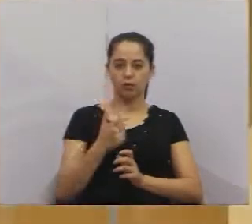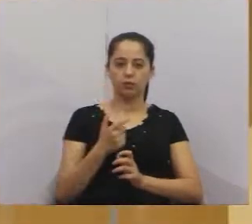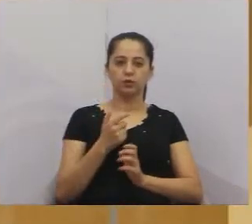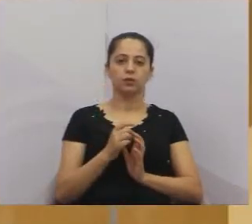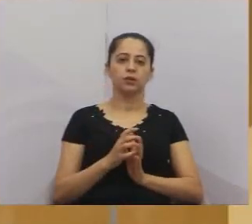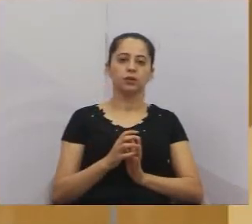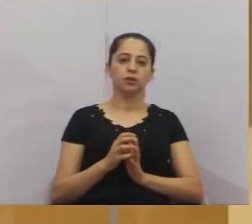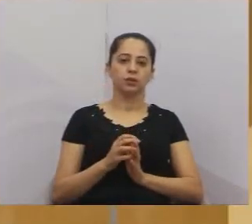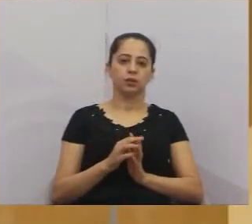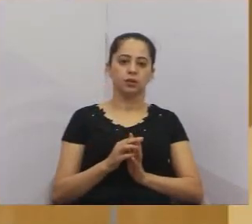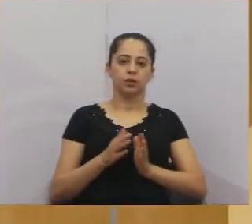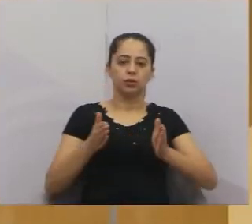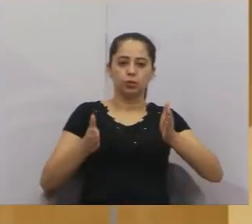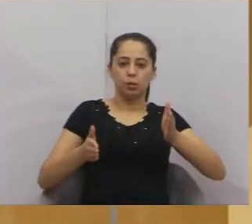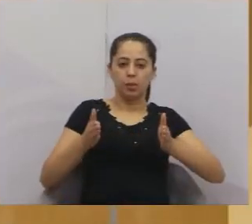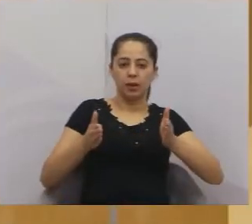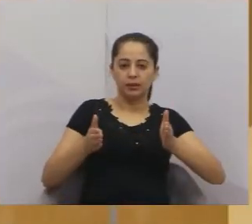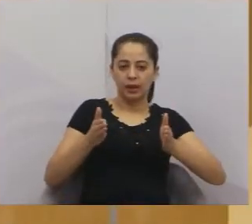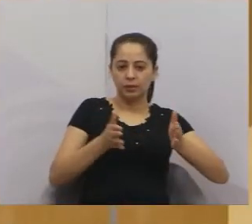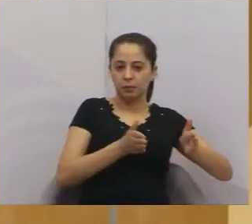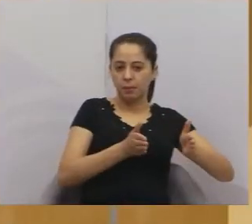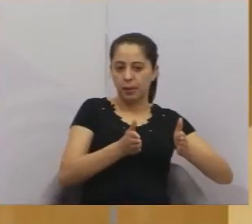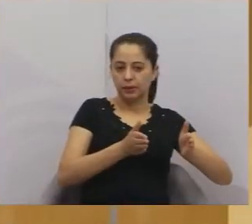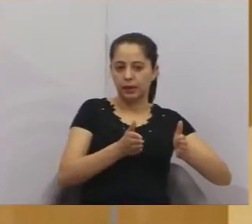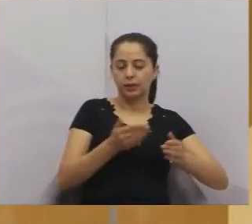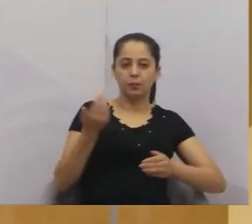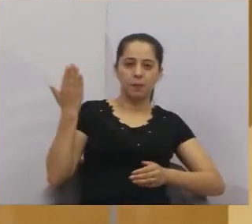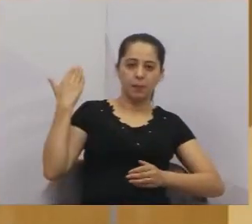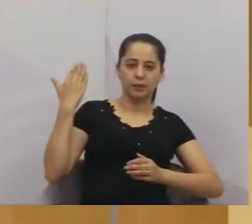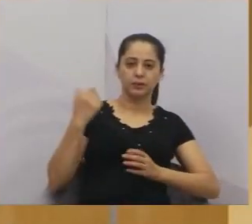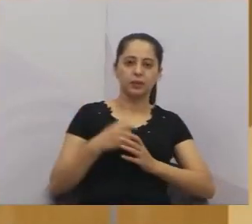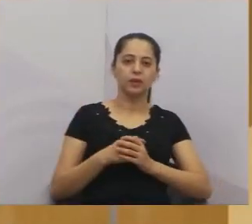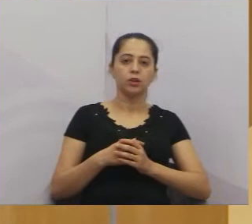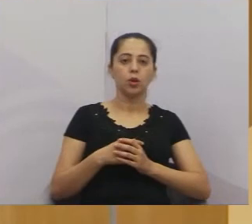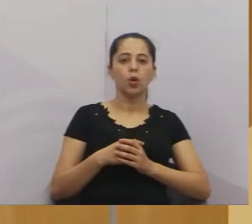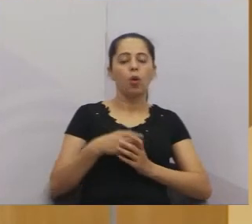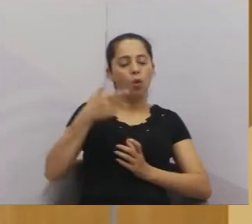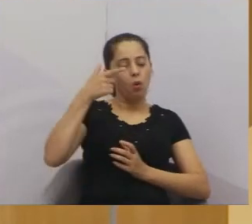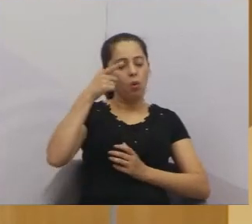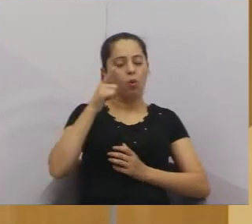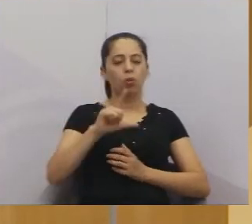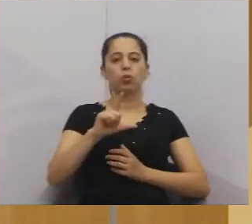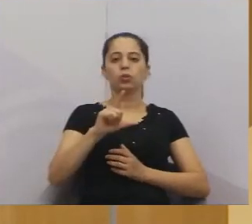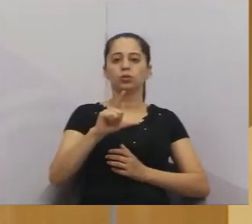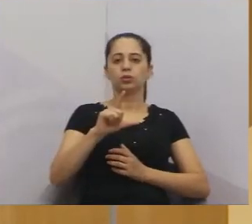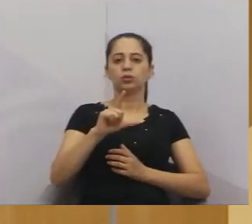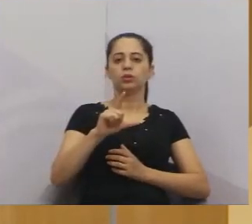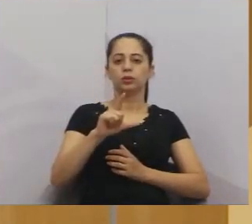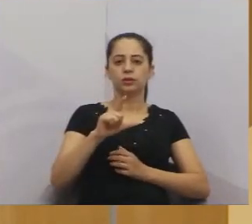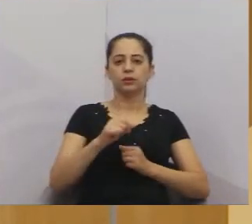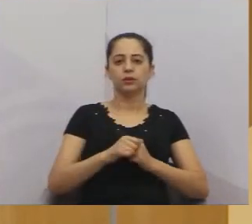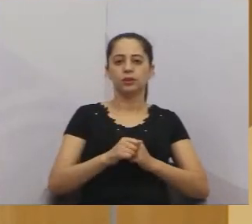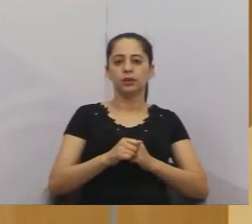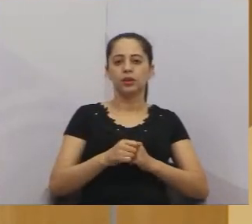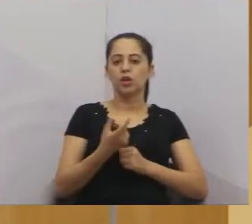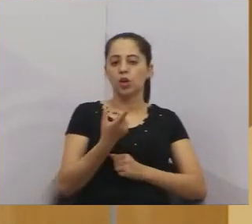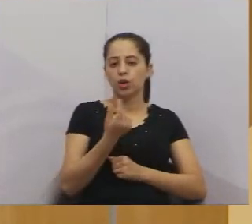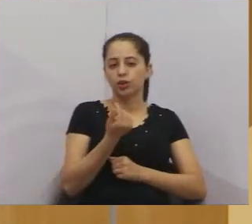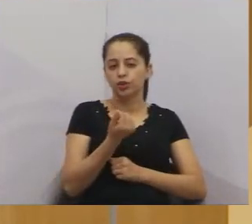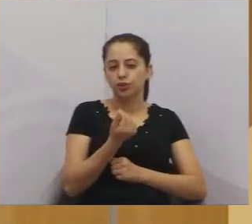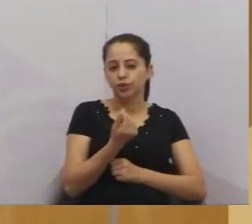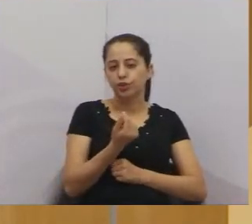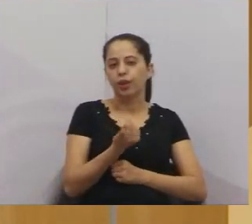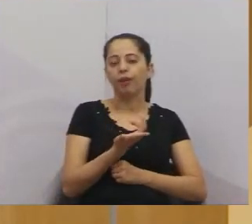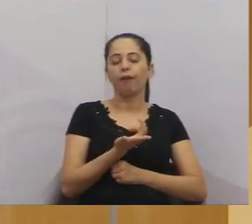obrigado, no primeiro mandato eu consegui um recurso federal para a gente cobrir aquela quadra, fizemos